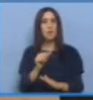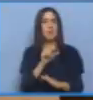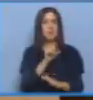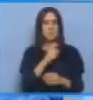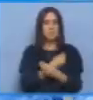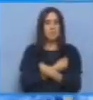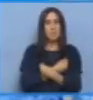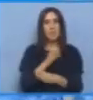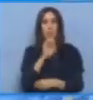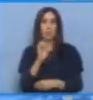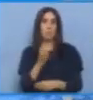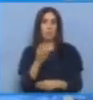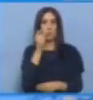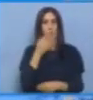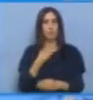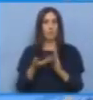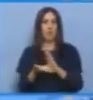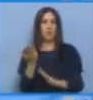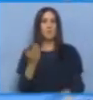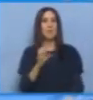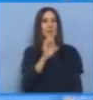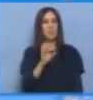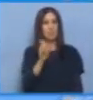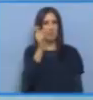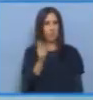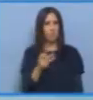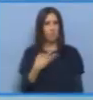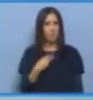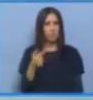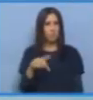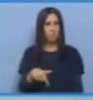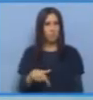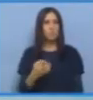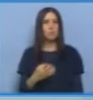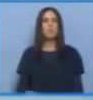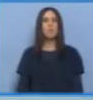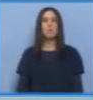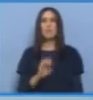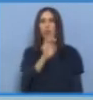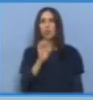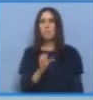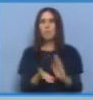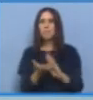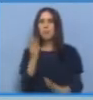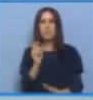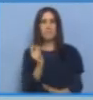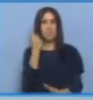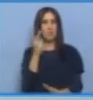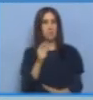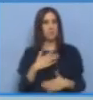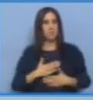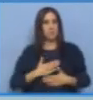a Etiópia, para onde partirá o Pedro. A Etiópia está cá o Pedro, não é? Sim. O que é que leva a partir para a Etiópia? É a primeira vez que partem voluntários para a